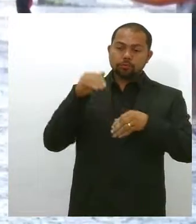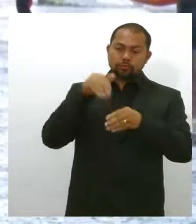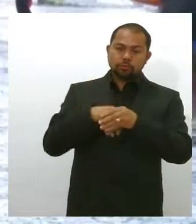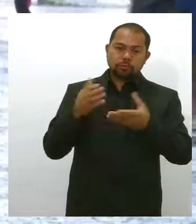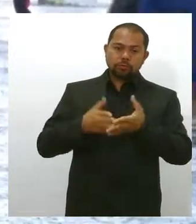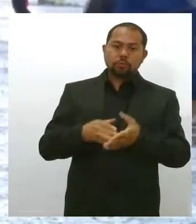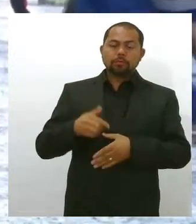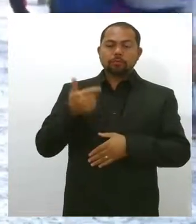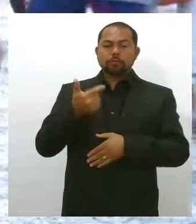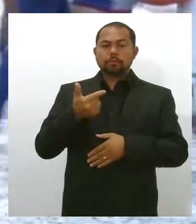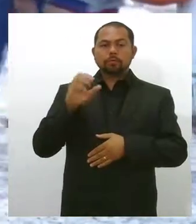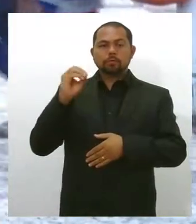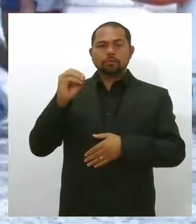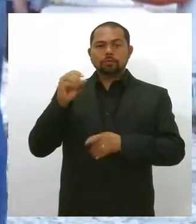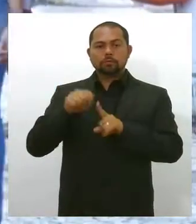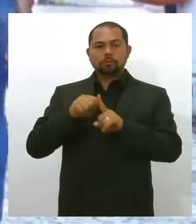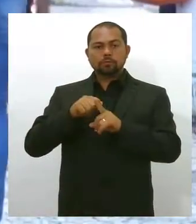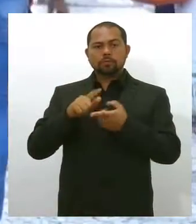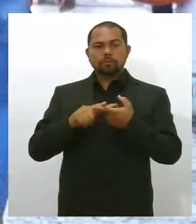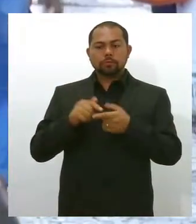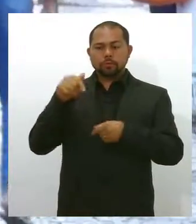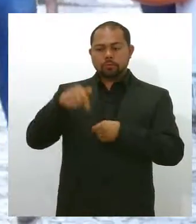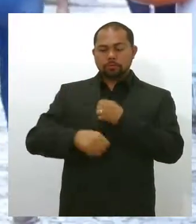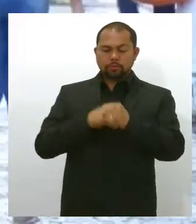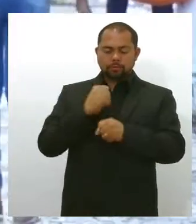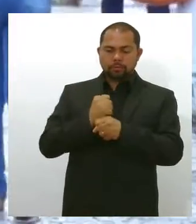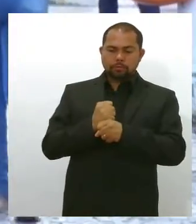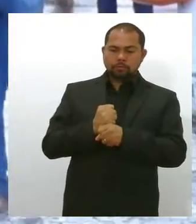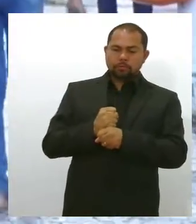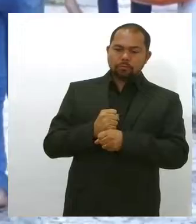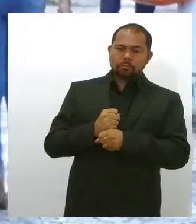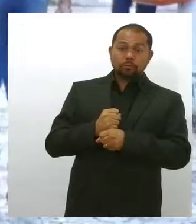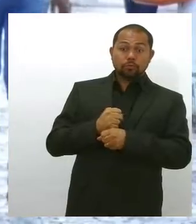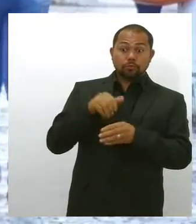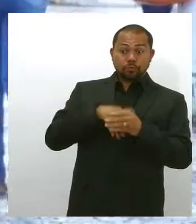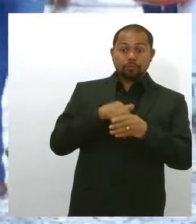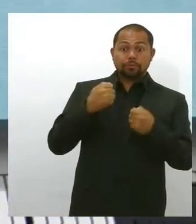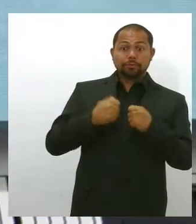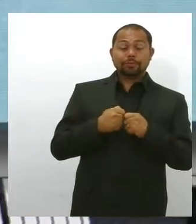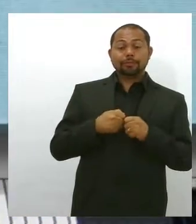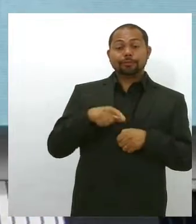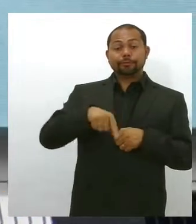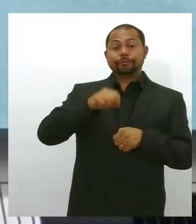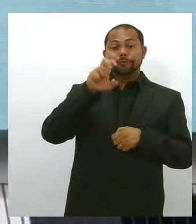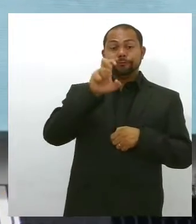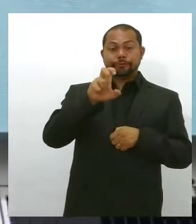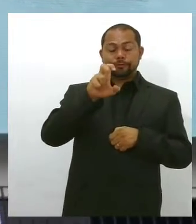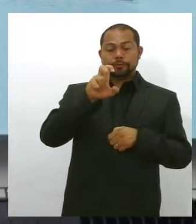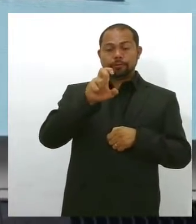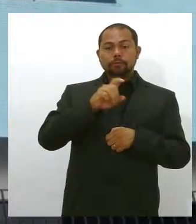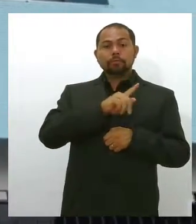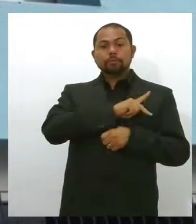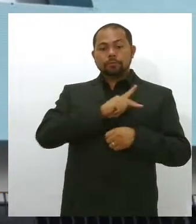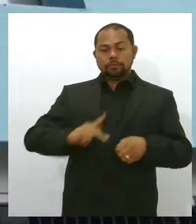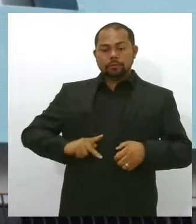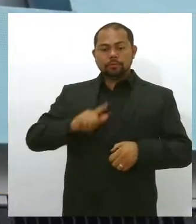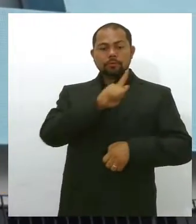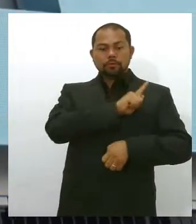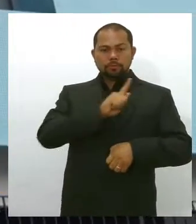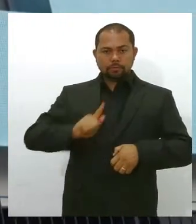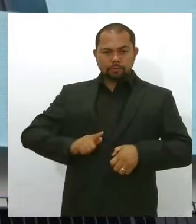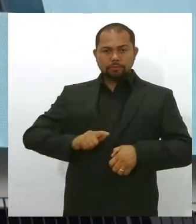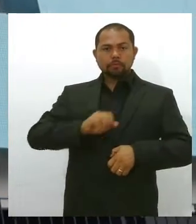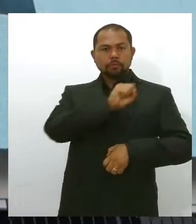este ano os eleitores deverão escolher 5 candidatos para as vagas de Presidente da República Governador Senador